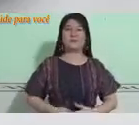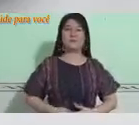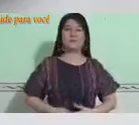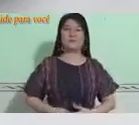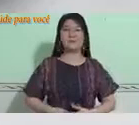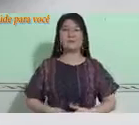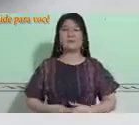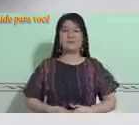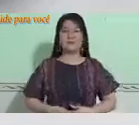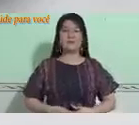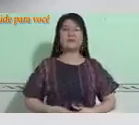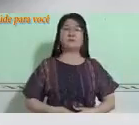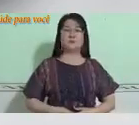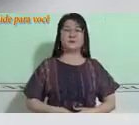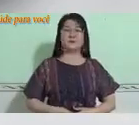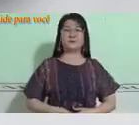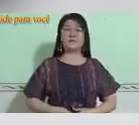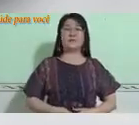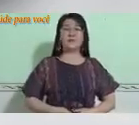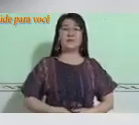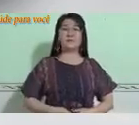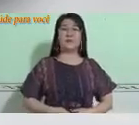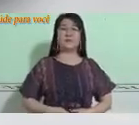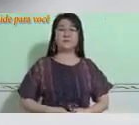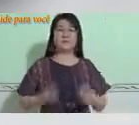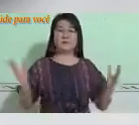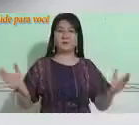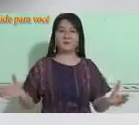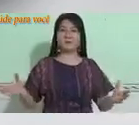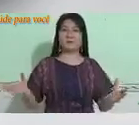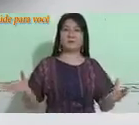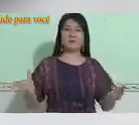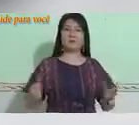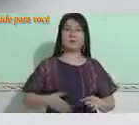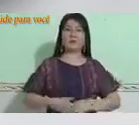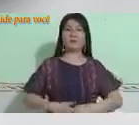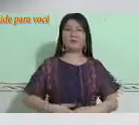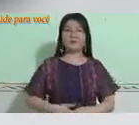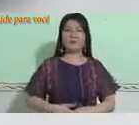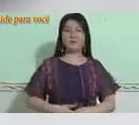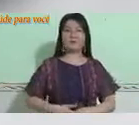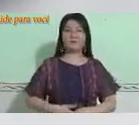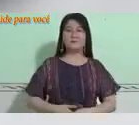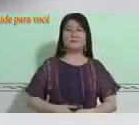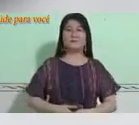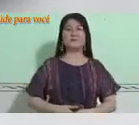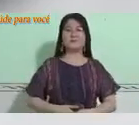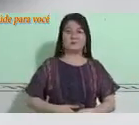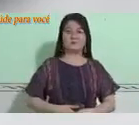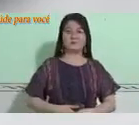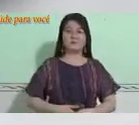Antes de utilizar, deve-se falar com o médico, vírgula, devido às contraindicações e efeitos colaterais que possam